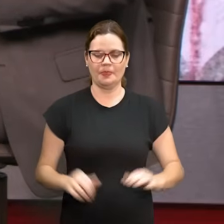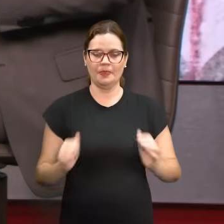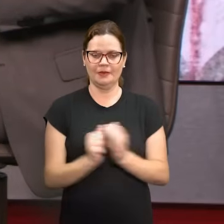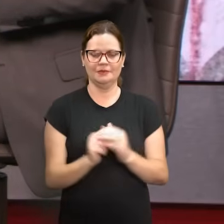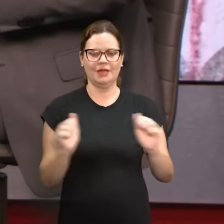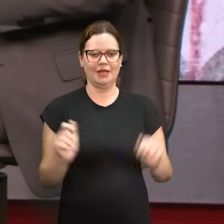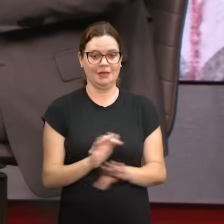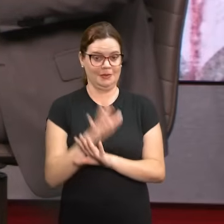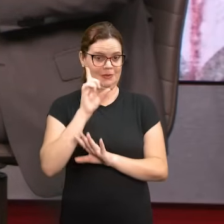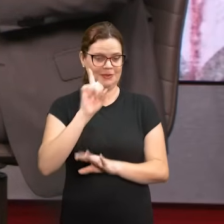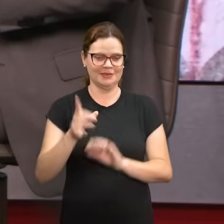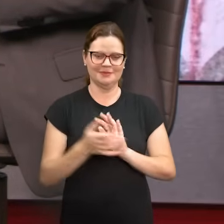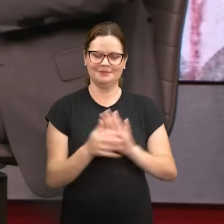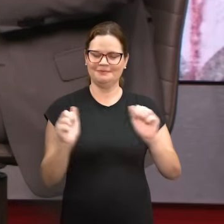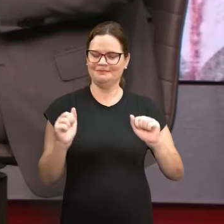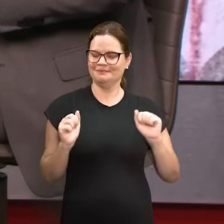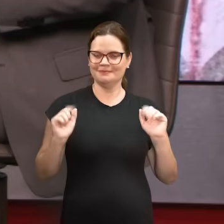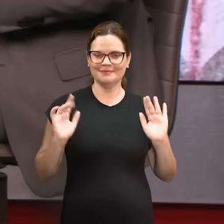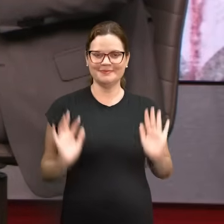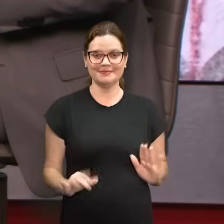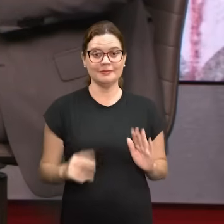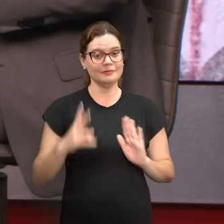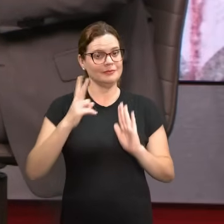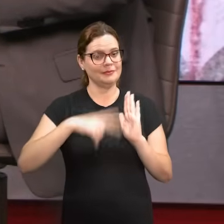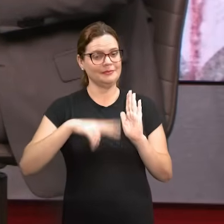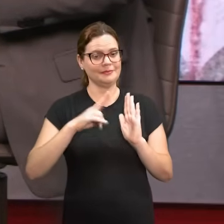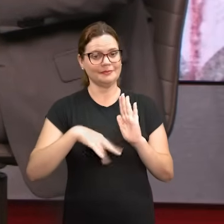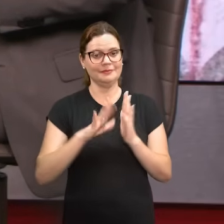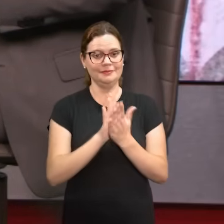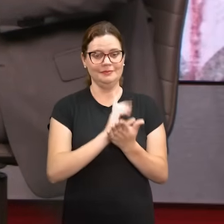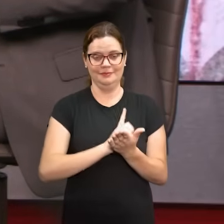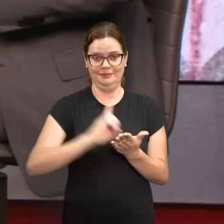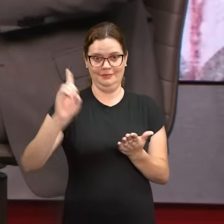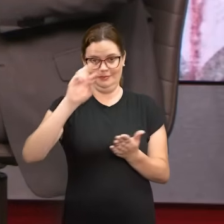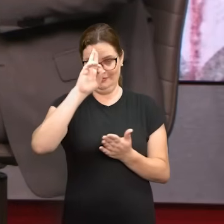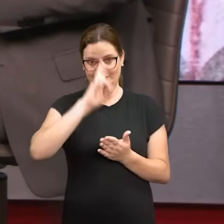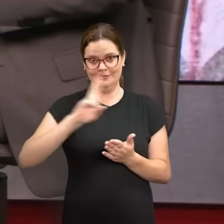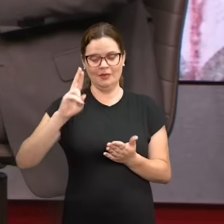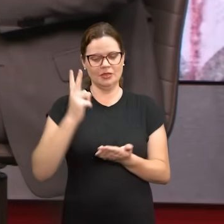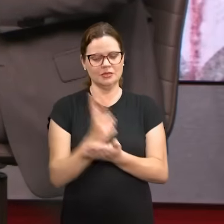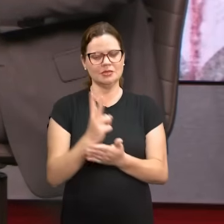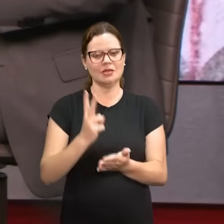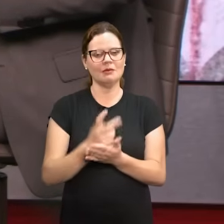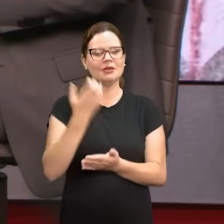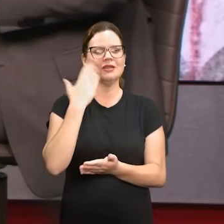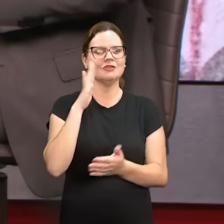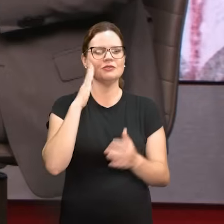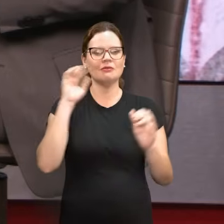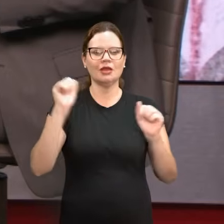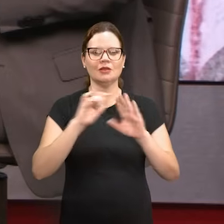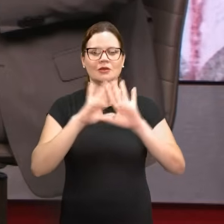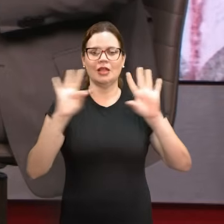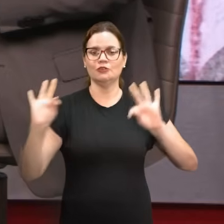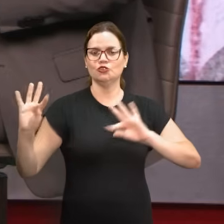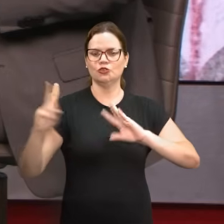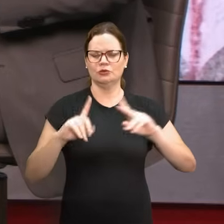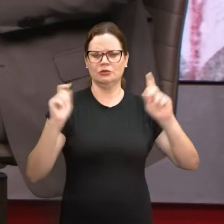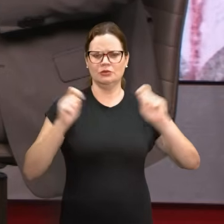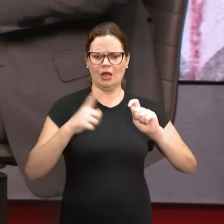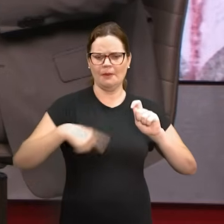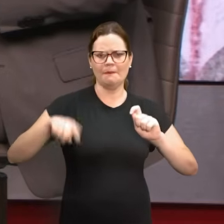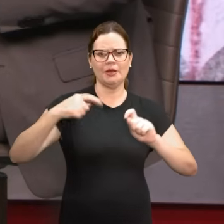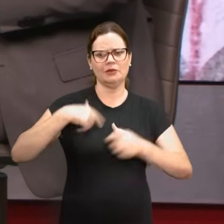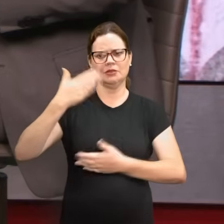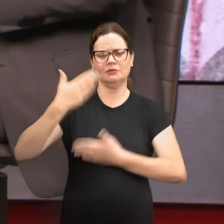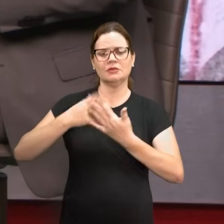glória a Deus. Que bênção, né? A leitura da palavra do Senhor nos dá esse entendimento de que nós podemos ir diante do